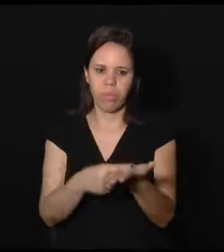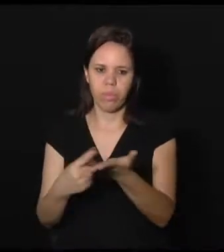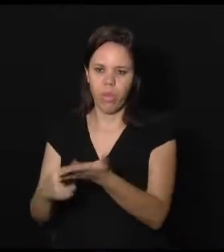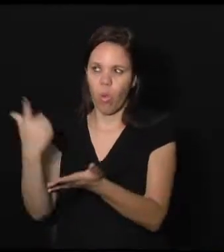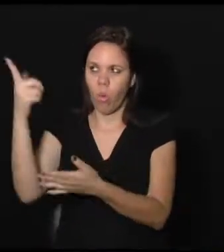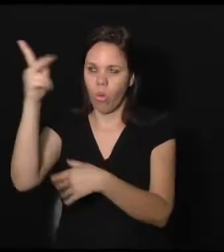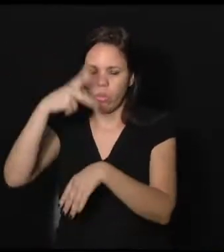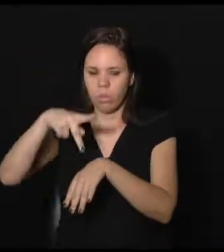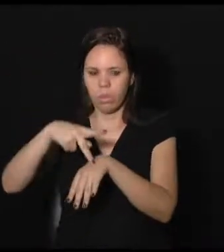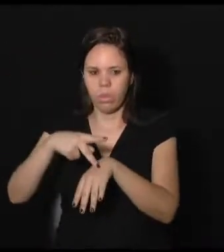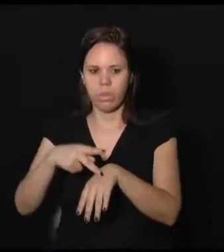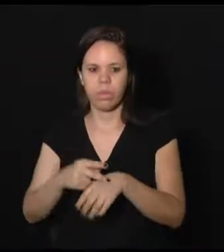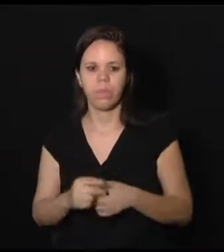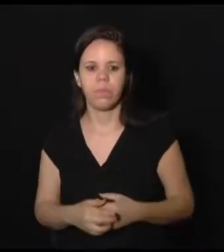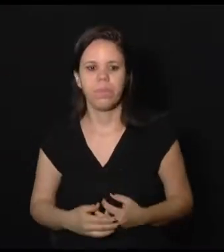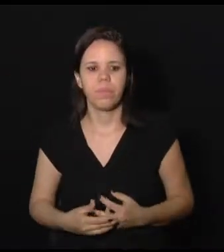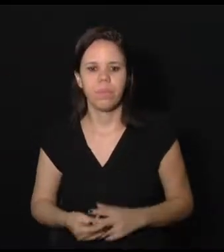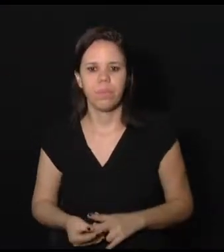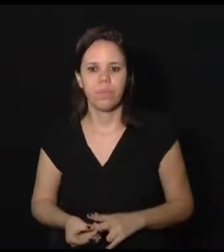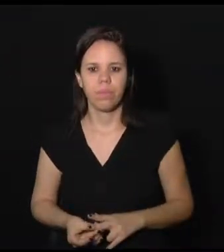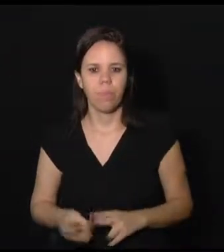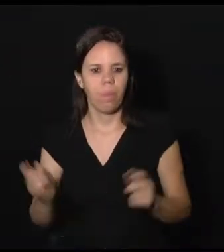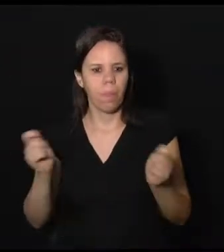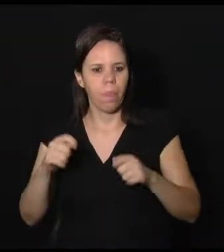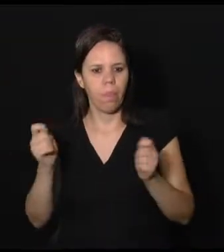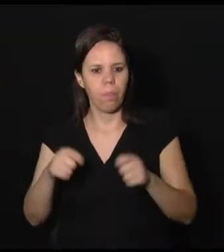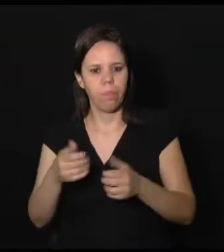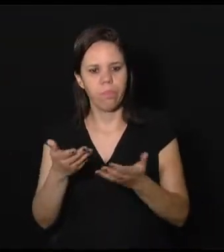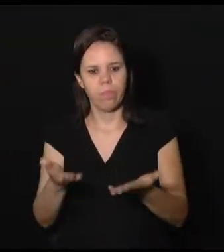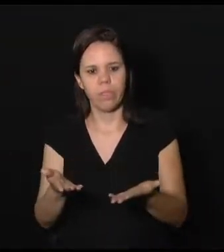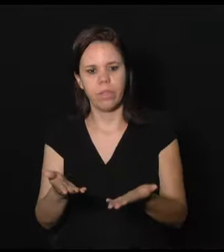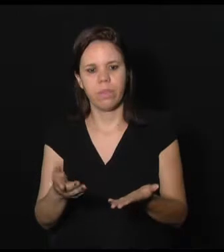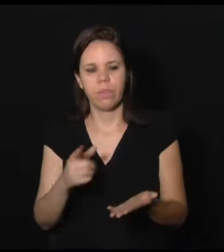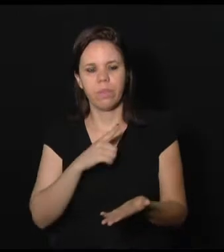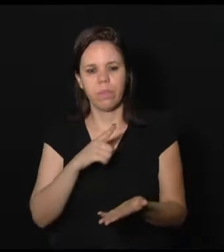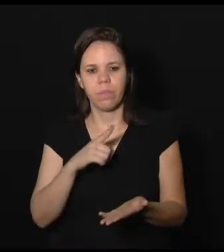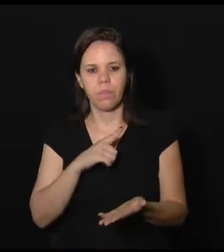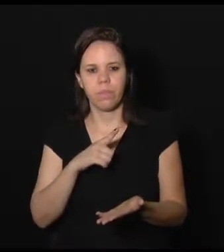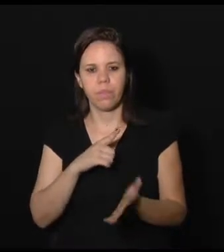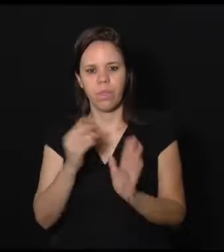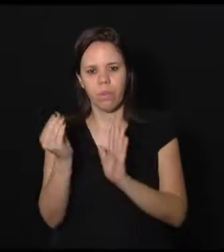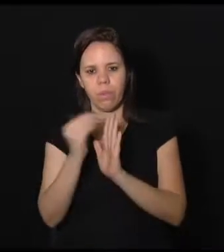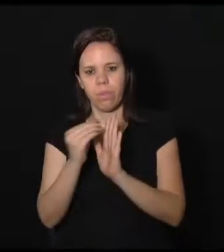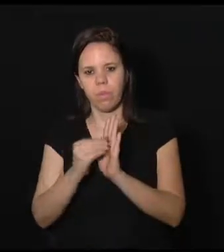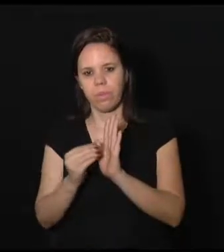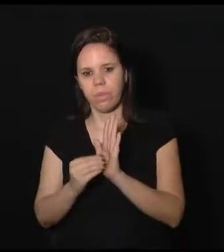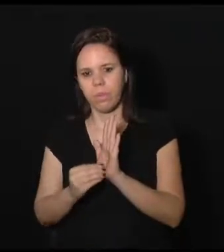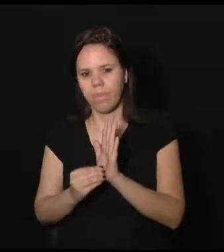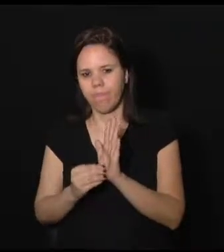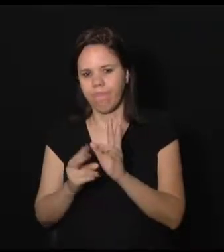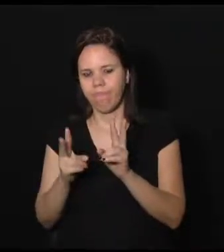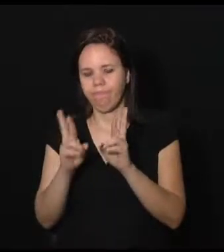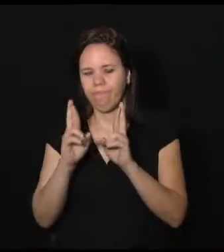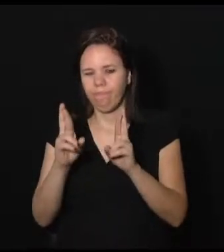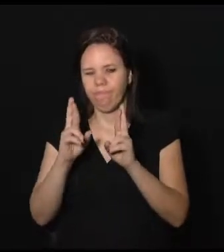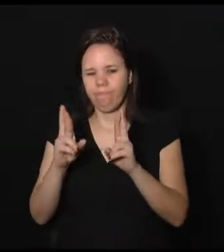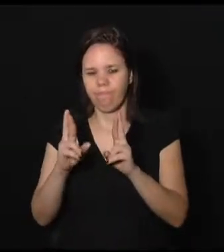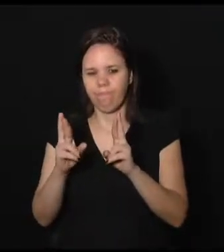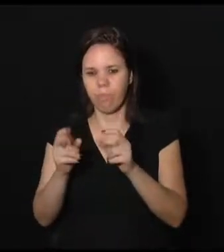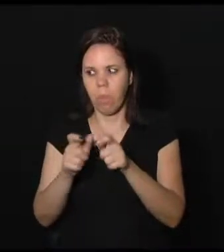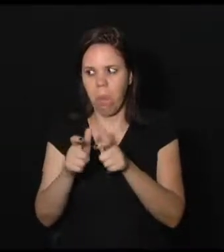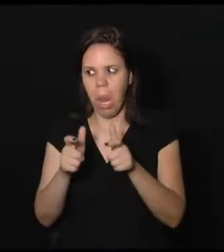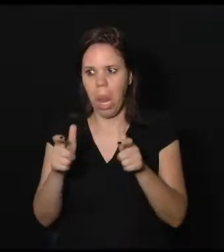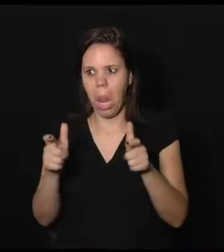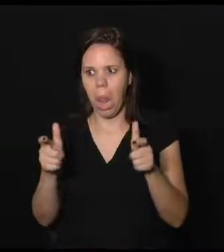fora. E essa possibilidade de nós termos aí uma agenda com uma expectativa de aumentar o fluxo